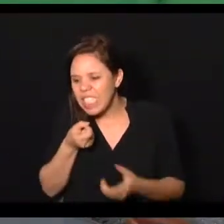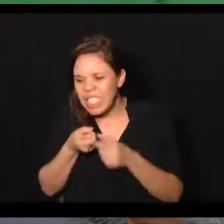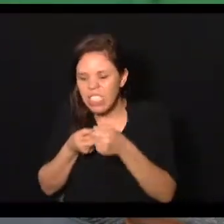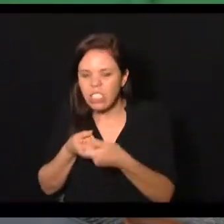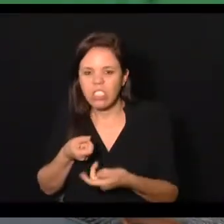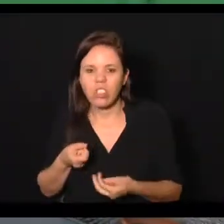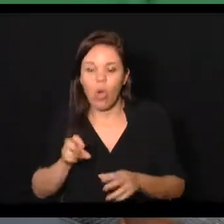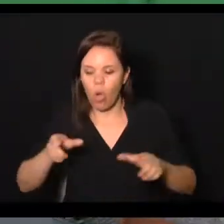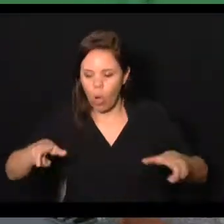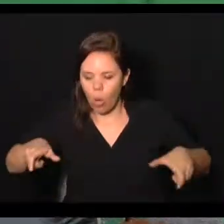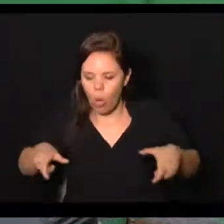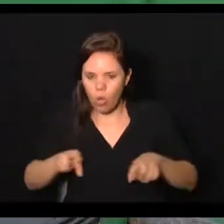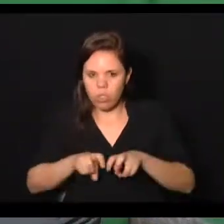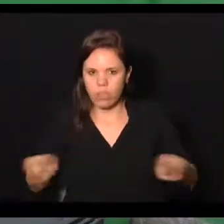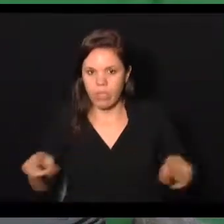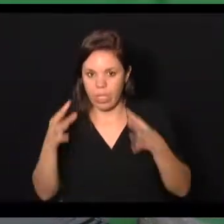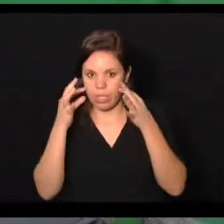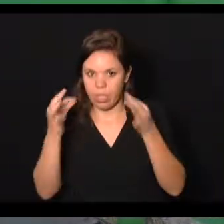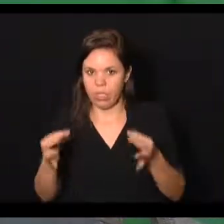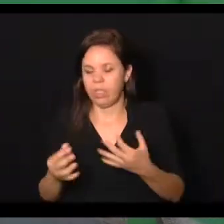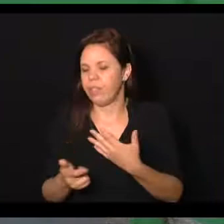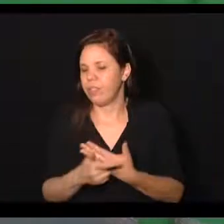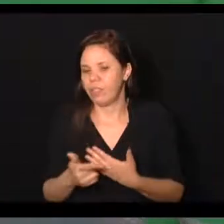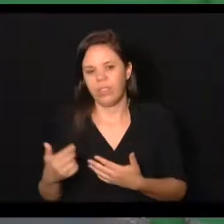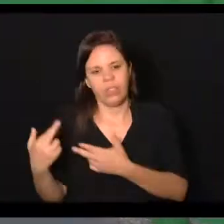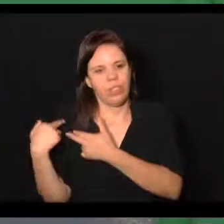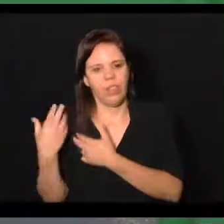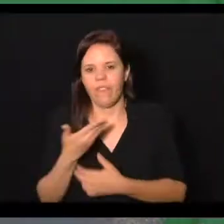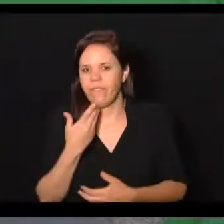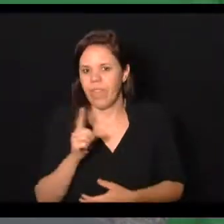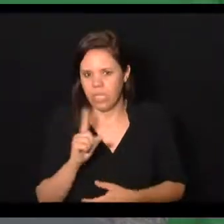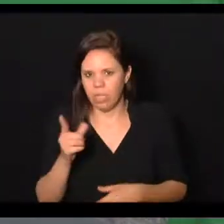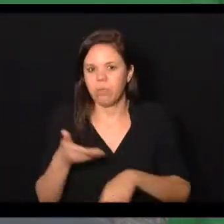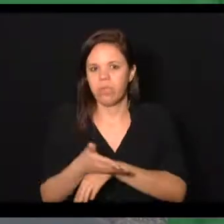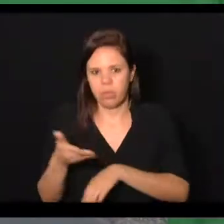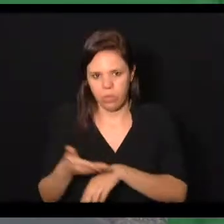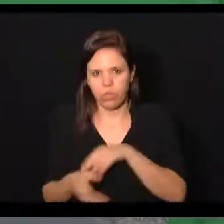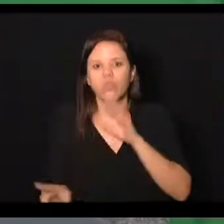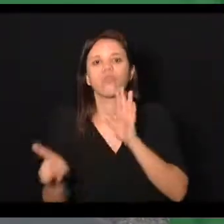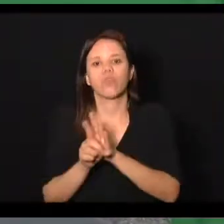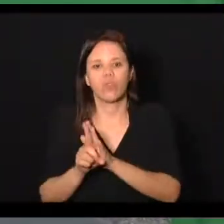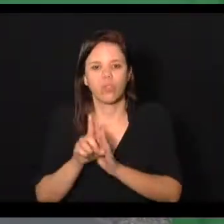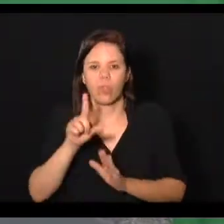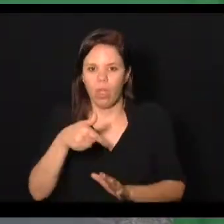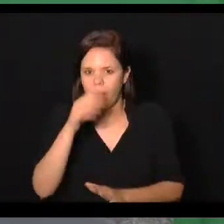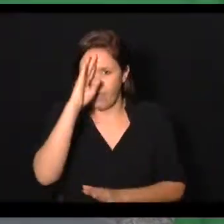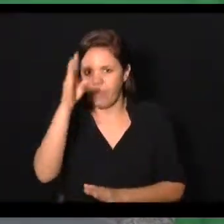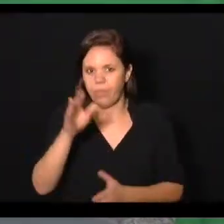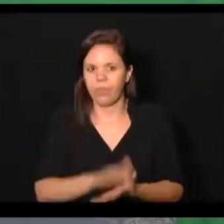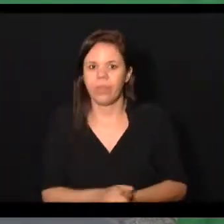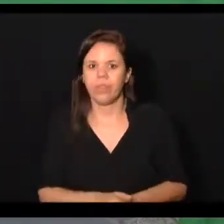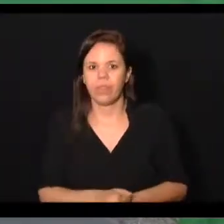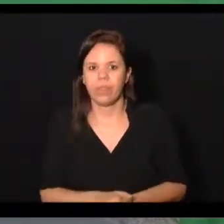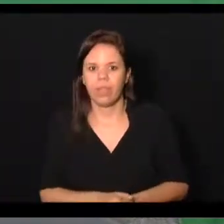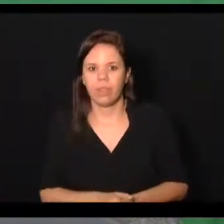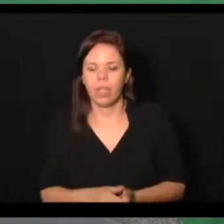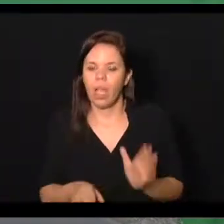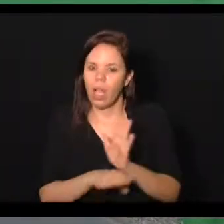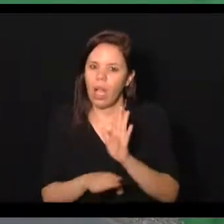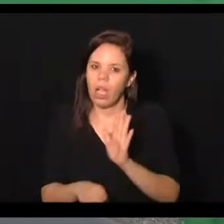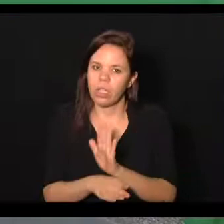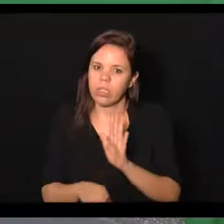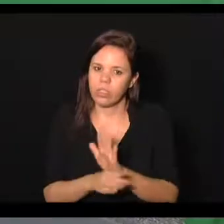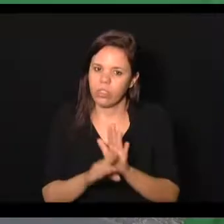mesmo? Só que atenção! Essa tarefa não é fácil e a participação do dono é fundamental. E para dar uma ajudinha